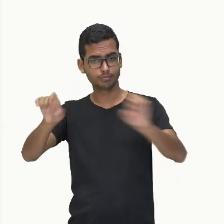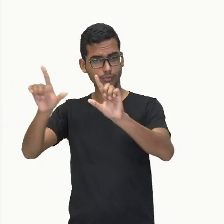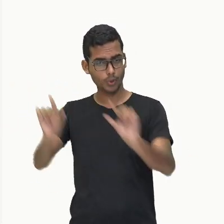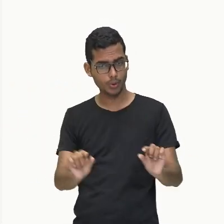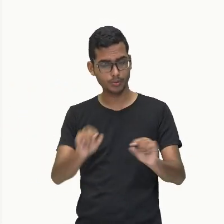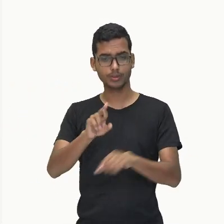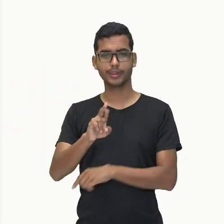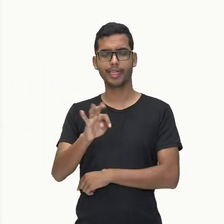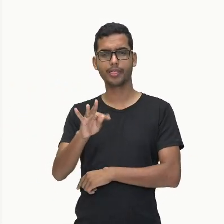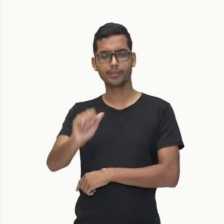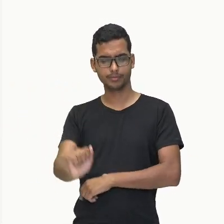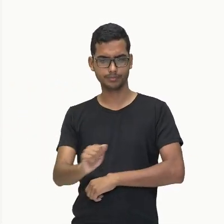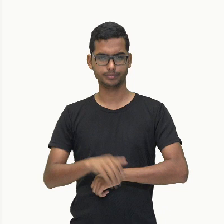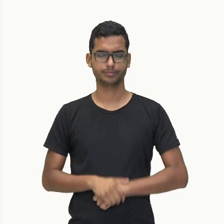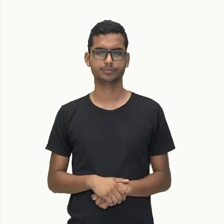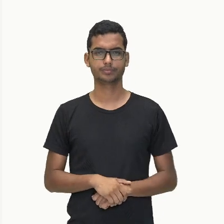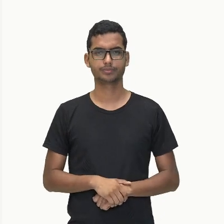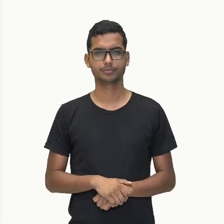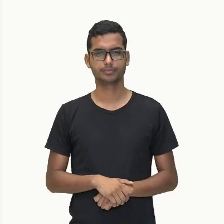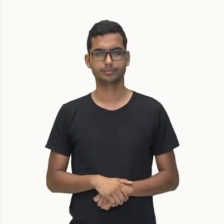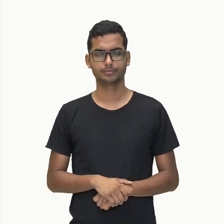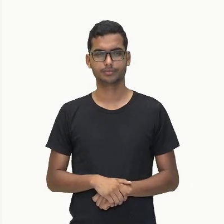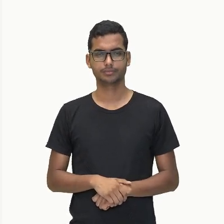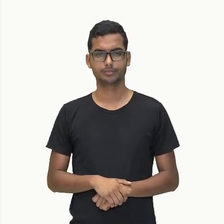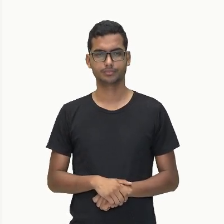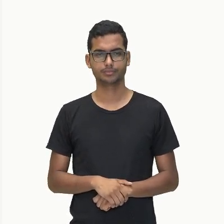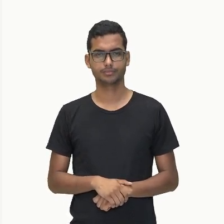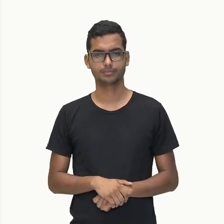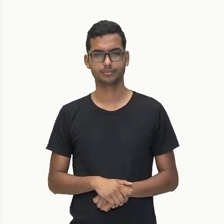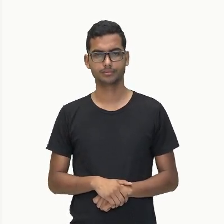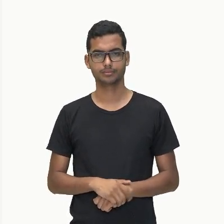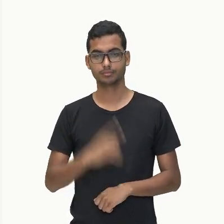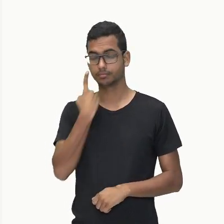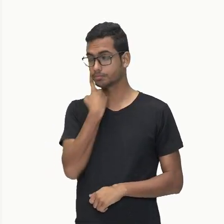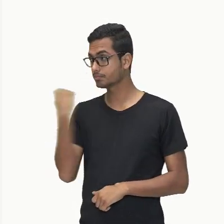tá? Essa aqui é a geral.